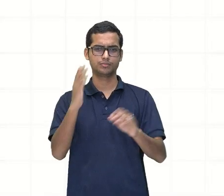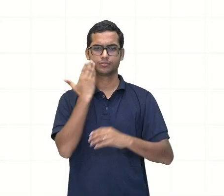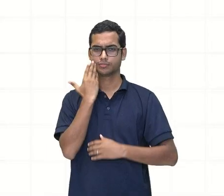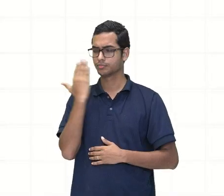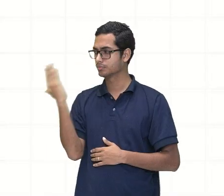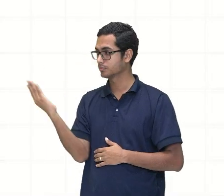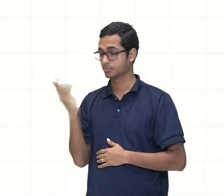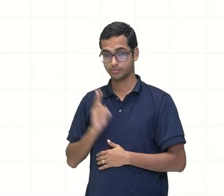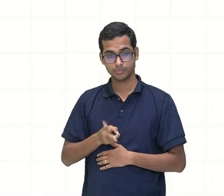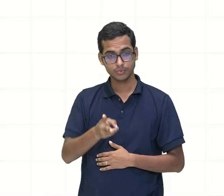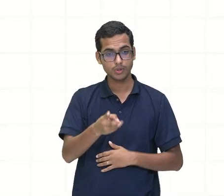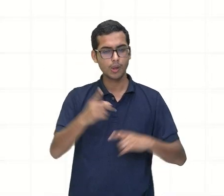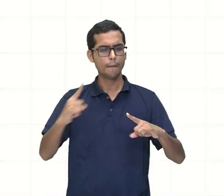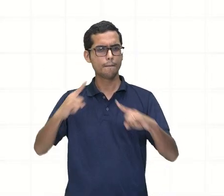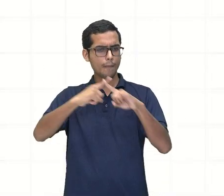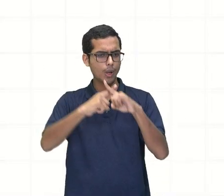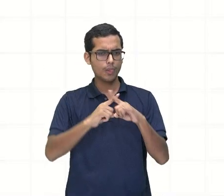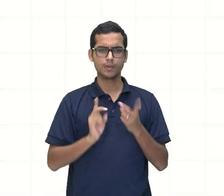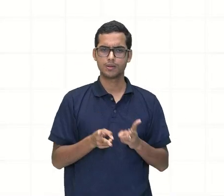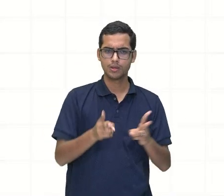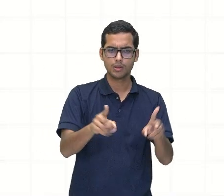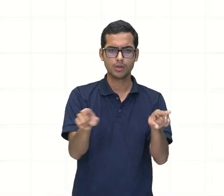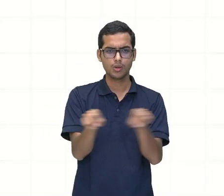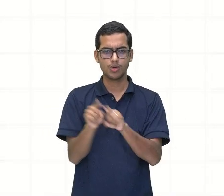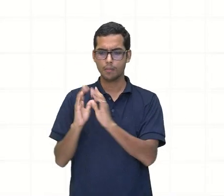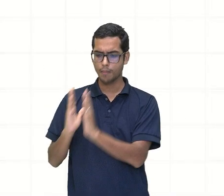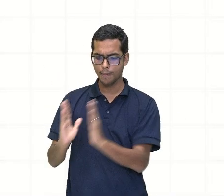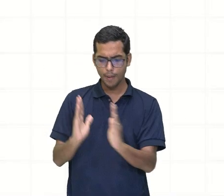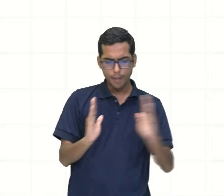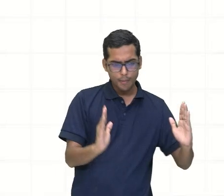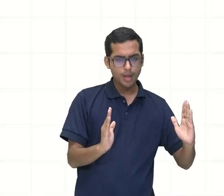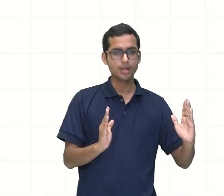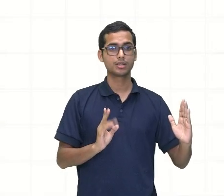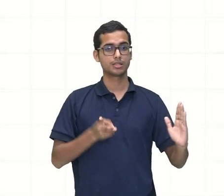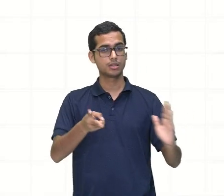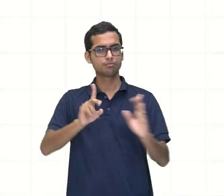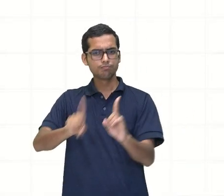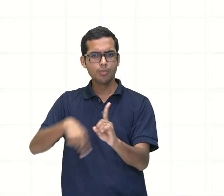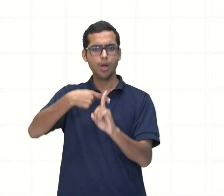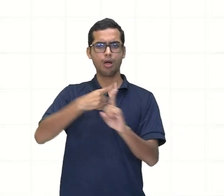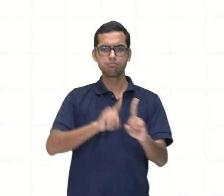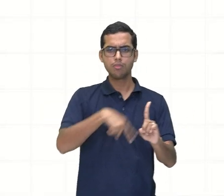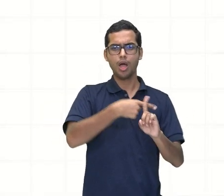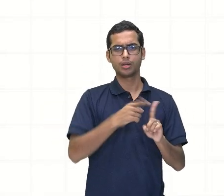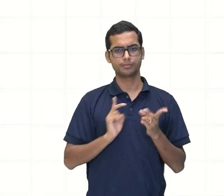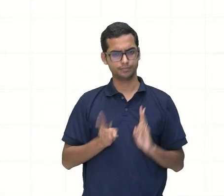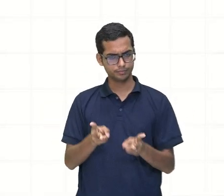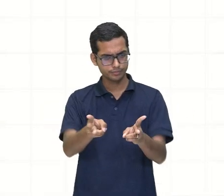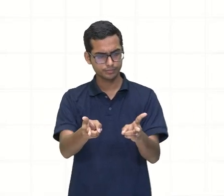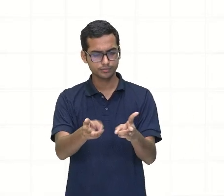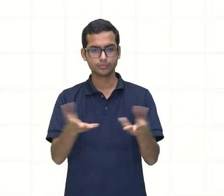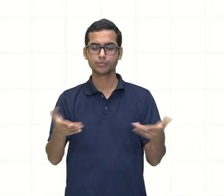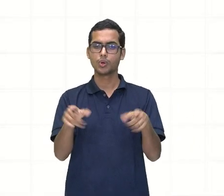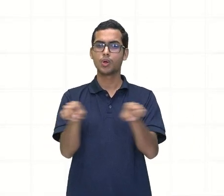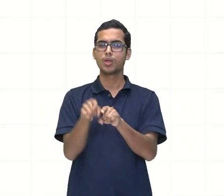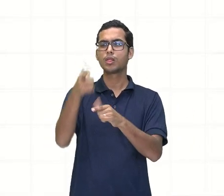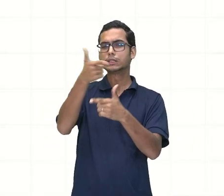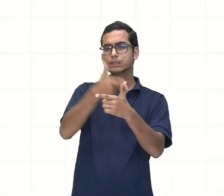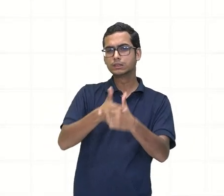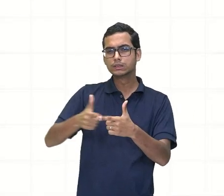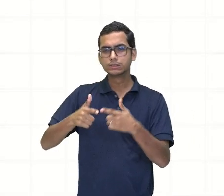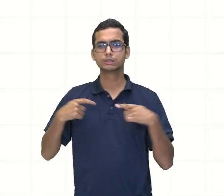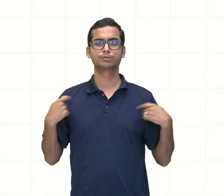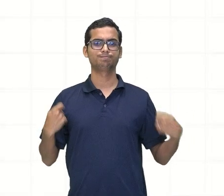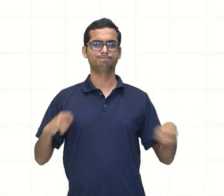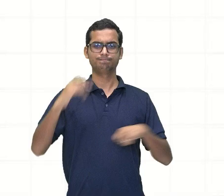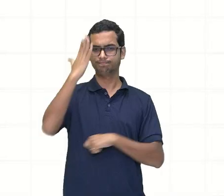ali, né? Ou no caso aqui, se eu for de 1 por 1, eu vou sempre somando. Já o divisor, eu preciso saber aqueles